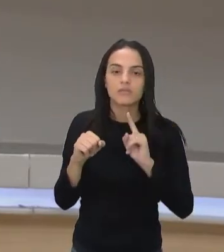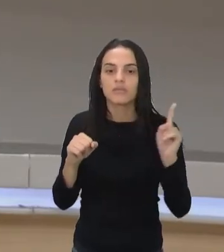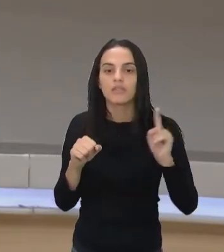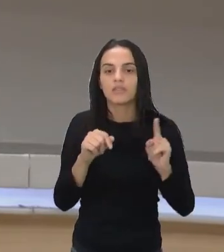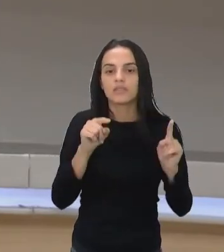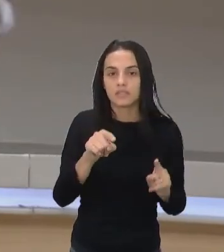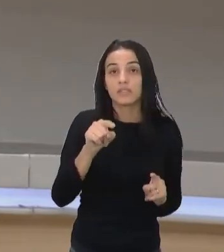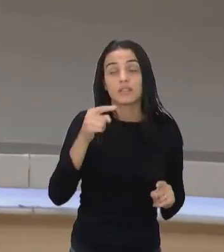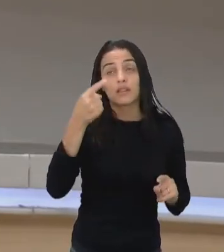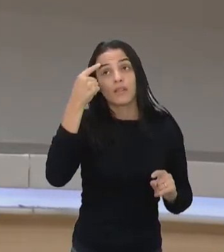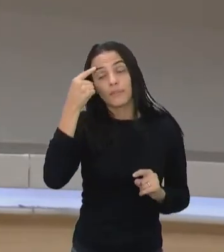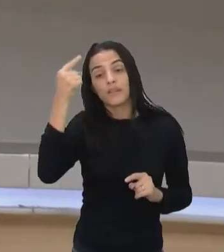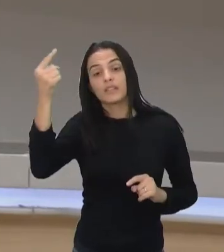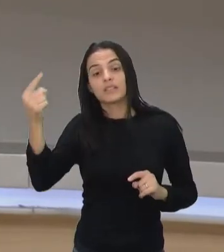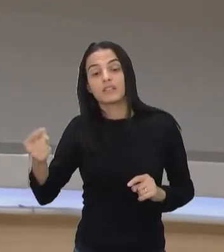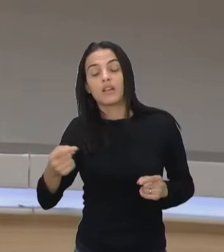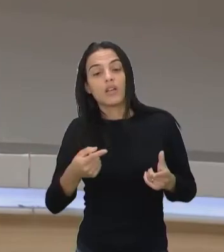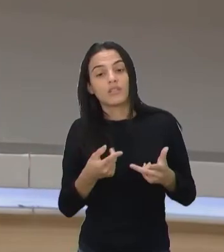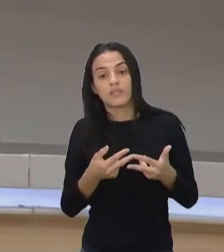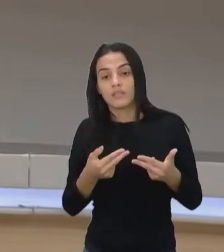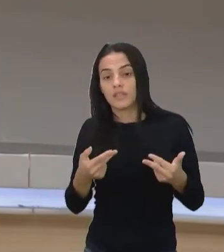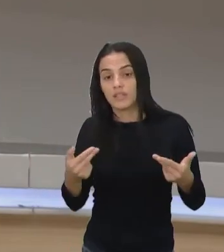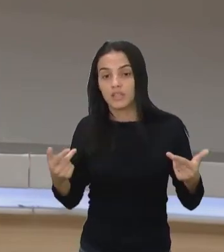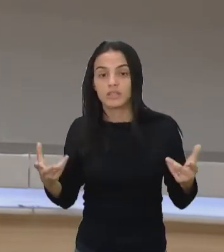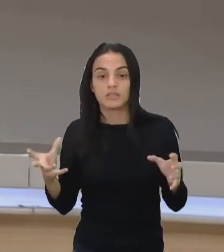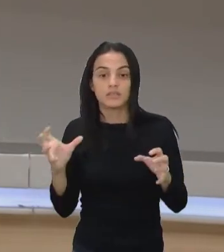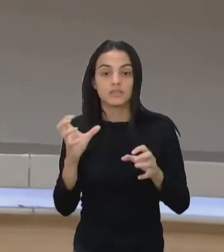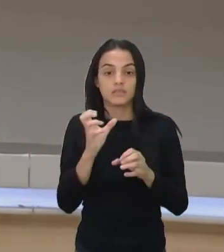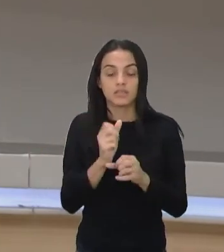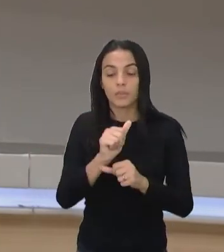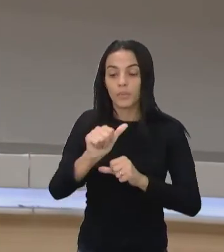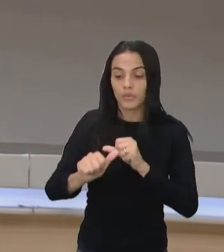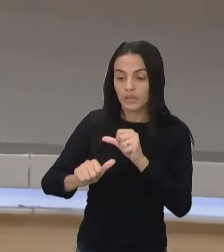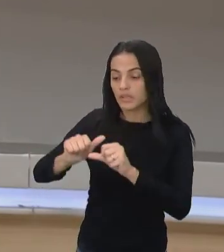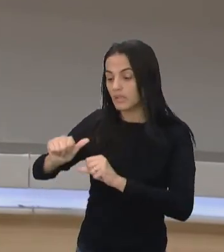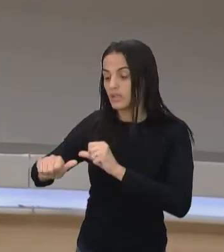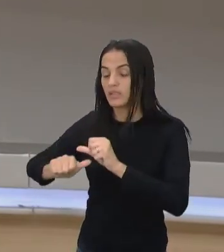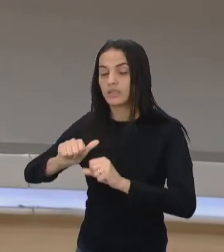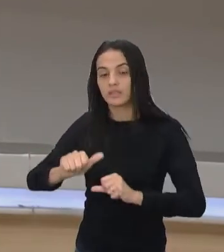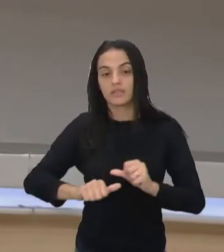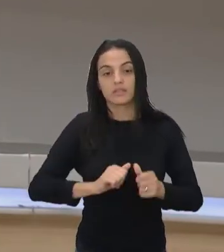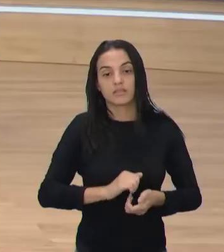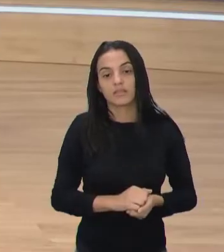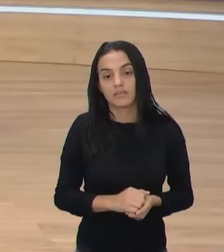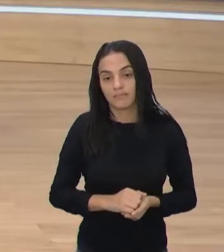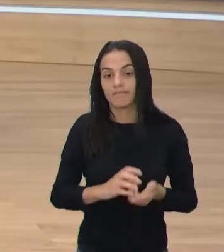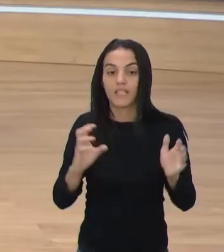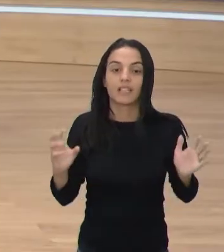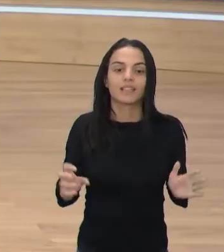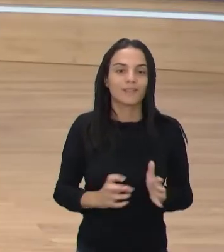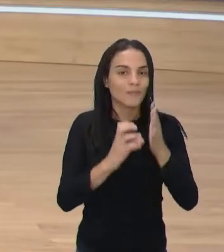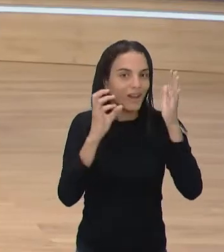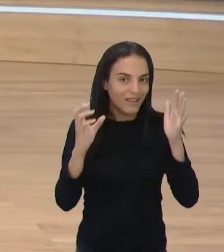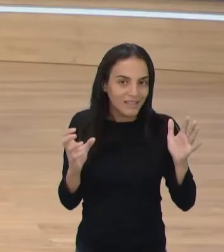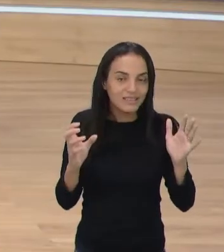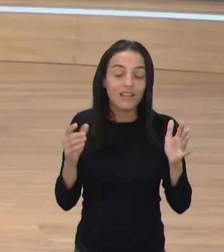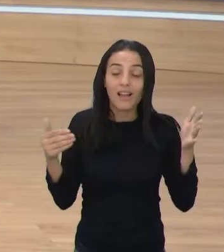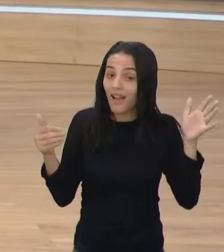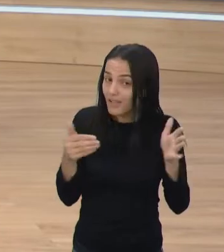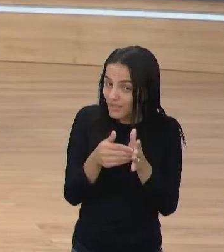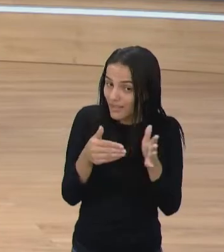isso acaba demandando uma quantidade de mudanças que impactam até a